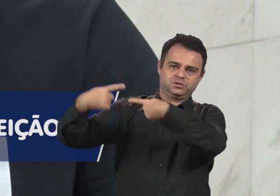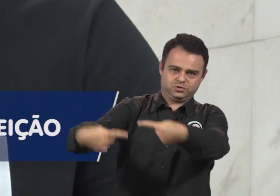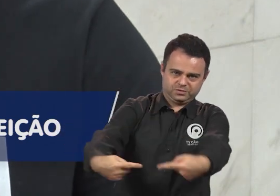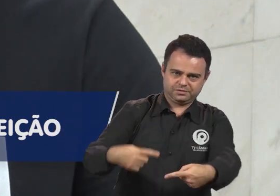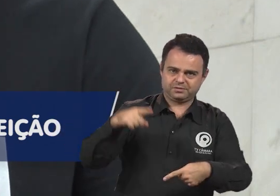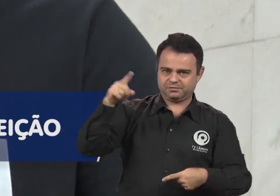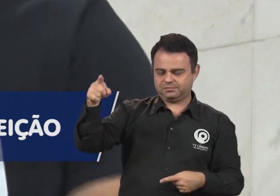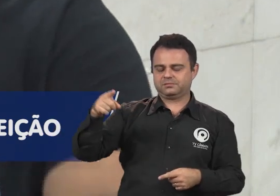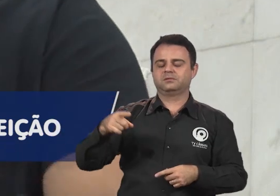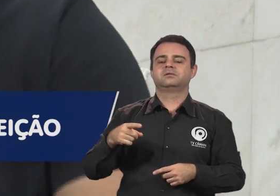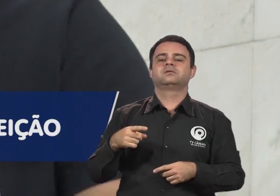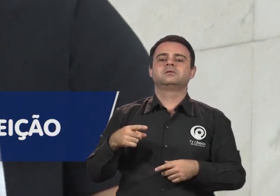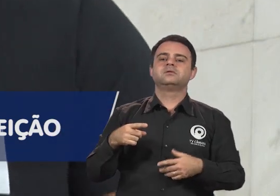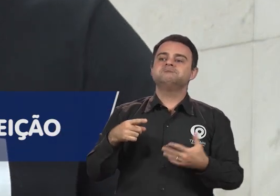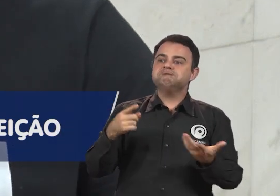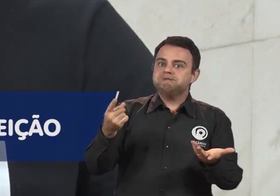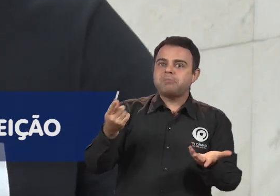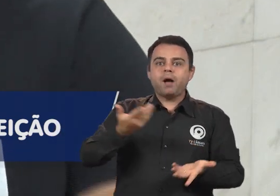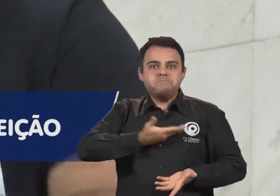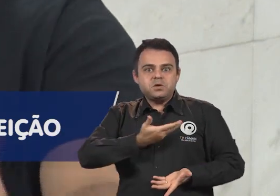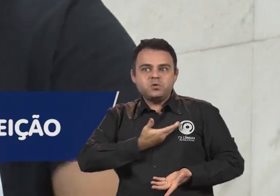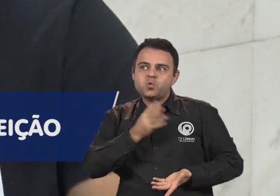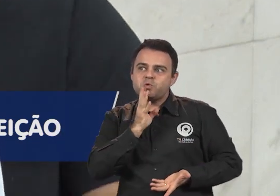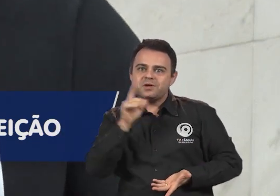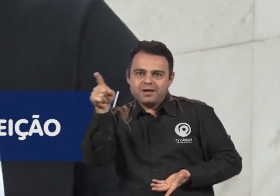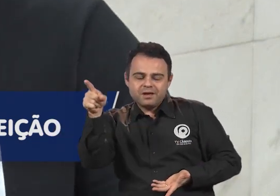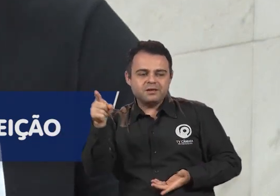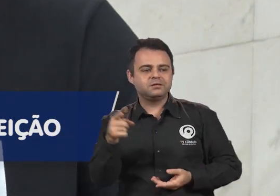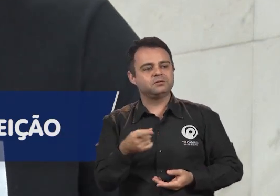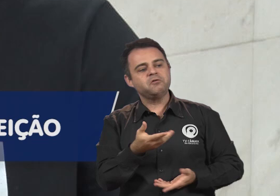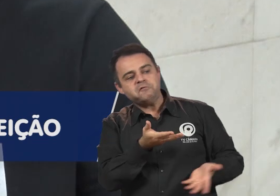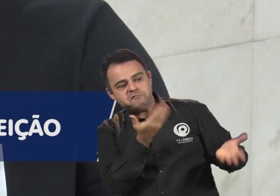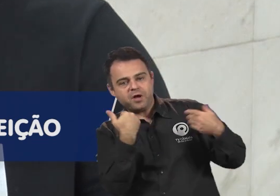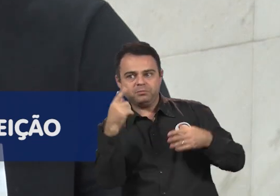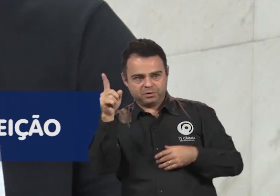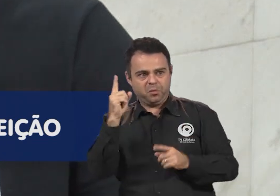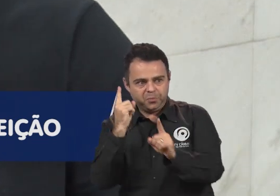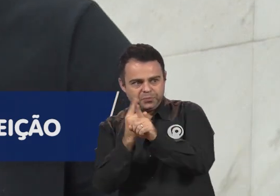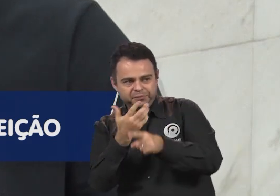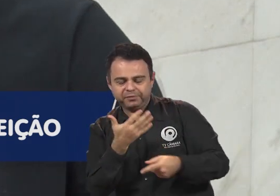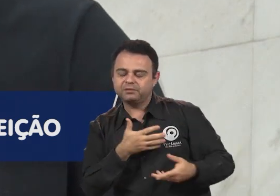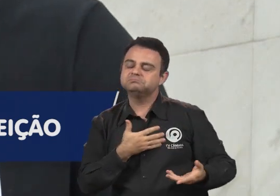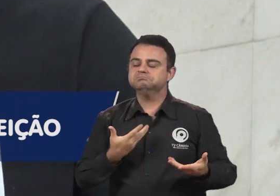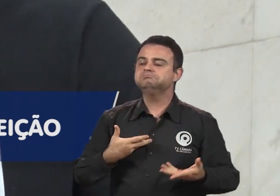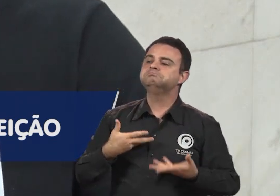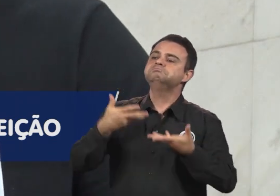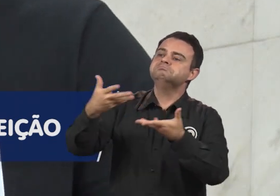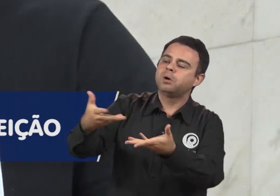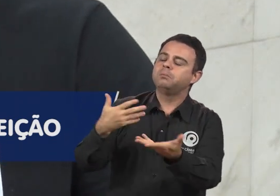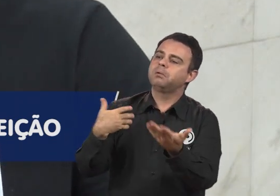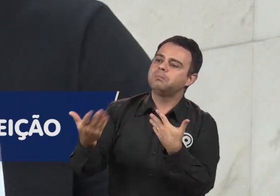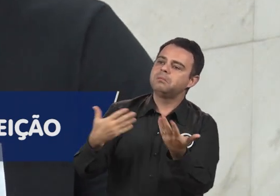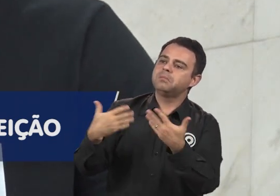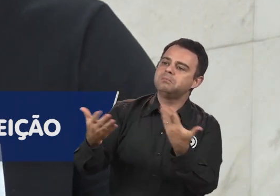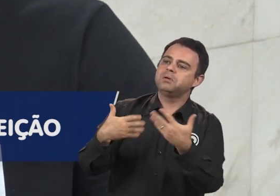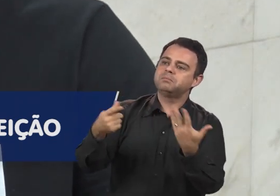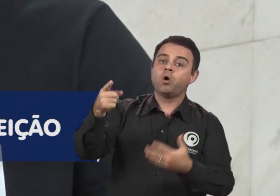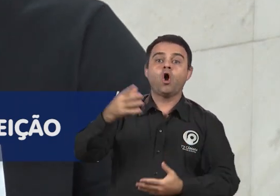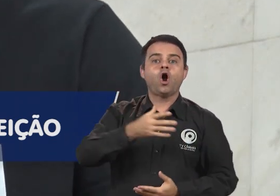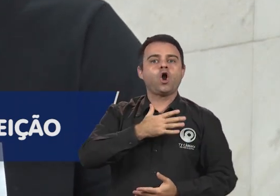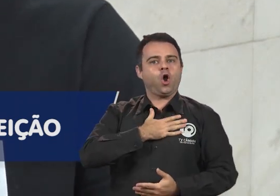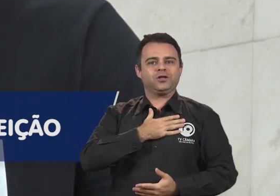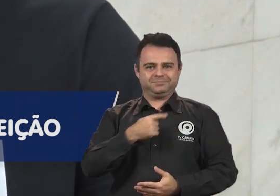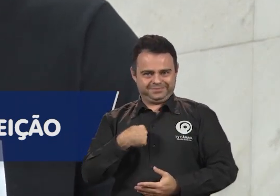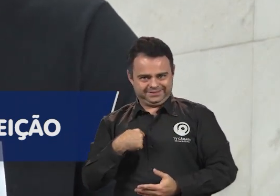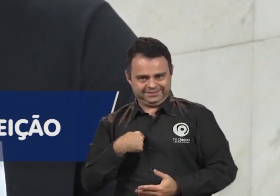conhecê-lo, e ele gostou de mim, resolveu me apoiar ali, gravou um vídeo na pré-campanha, gravou um vídeo na campanha eleitoral pedindo voto pro